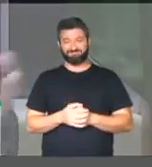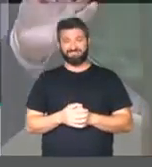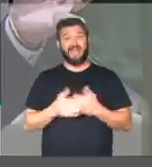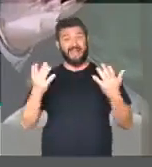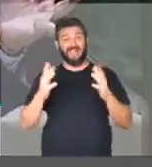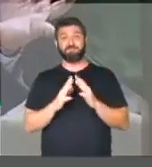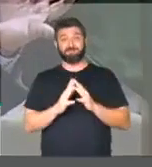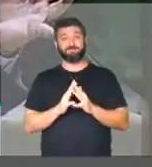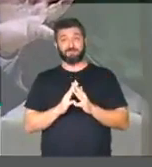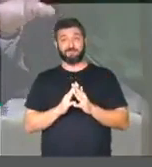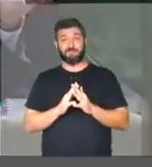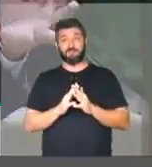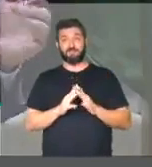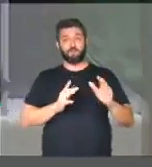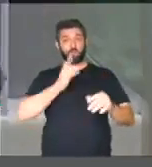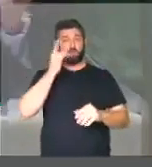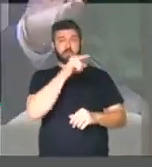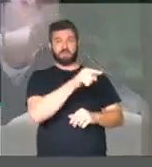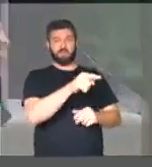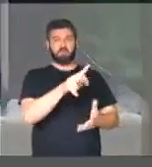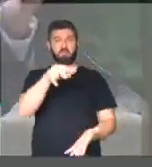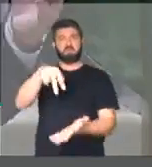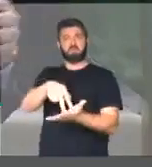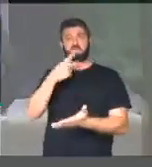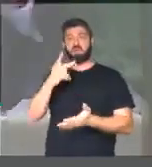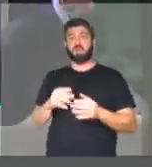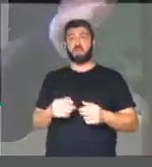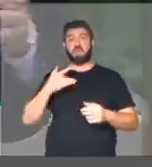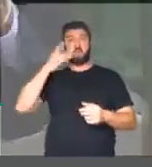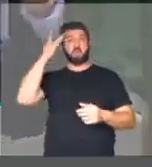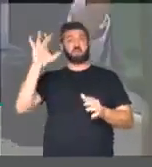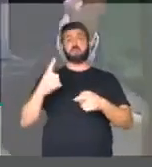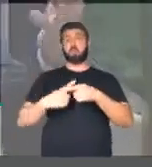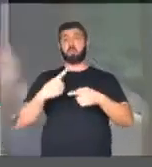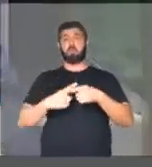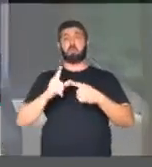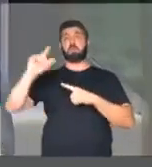E aí, o deputado veio à tribuna e diz: eu não sei por que